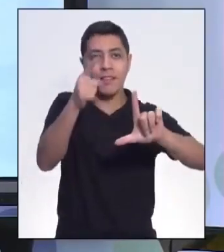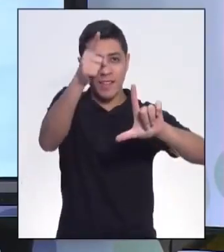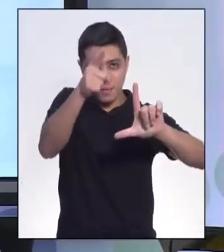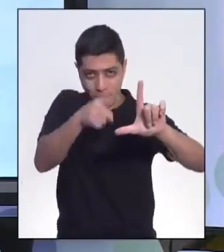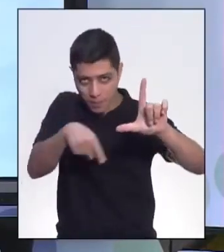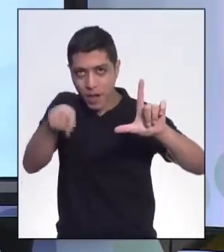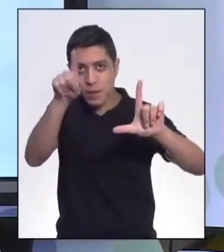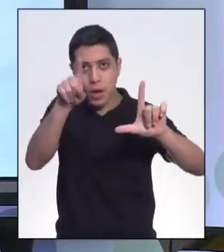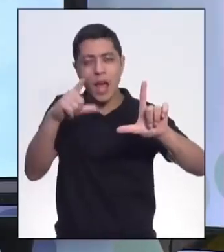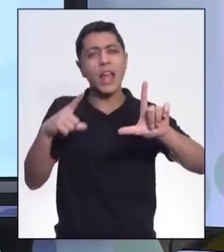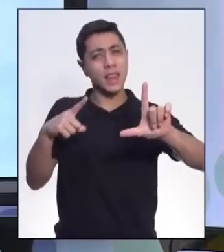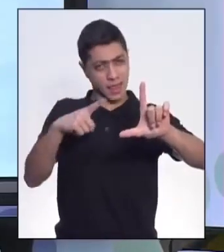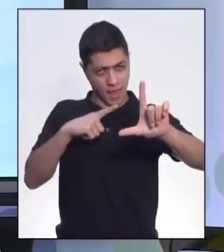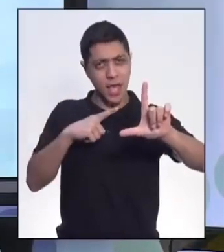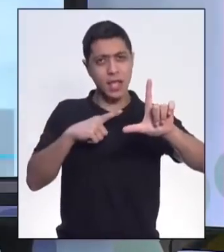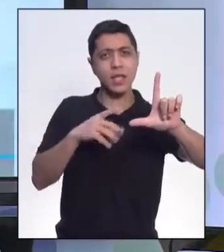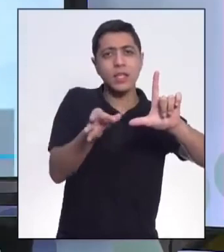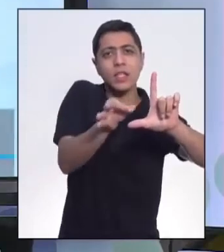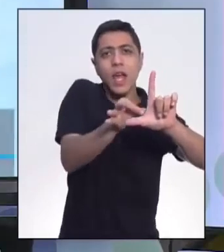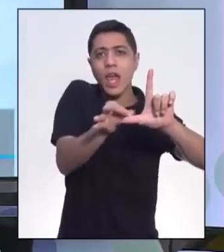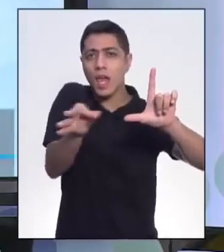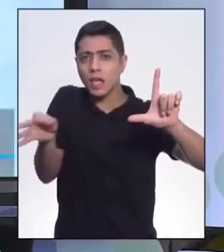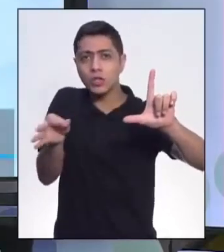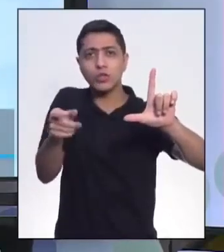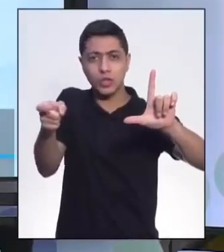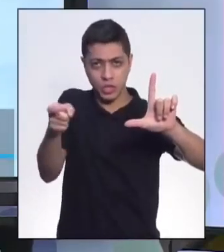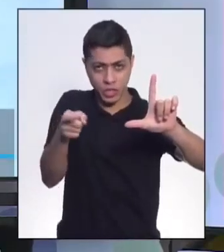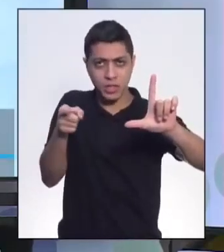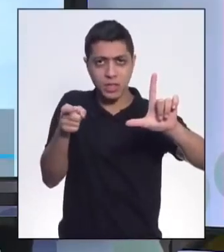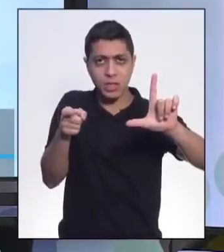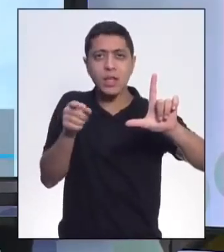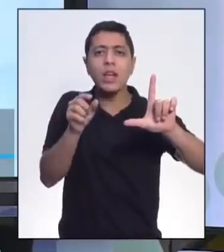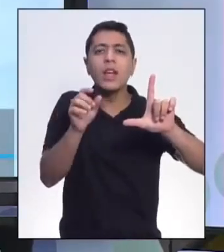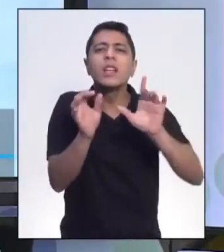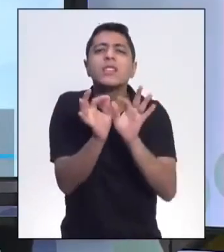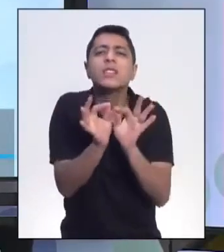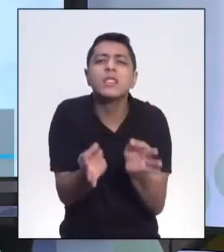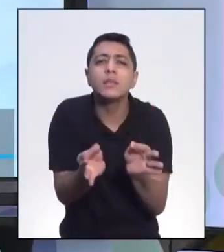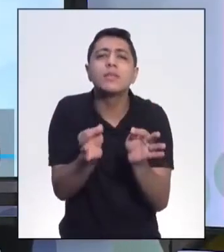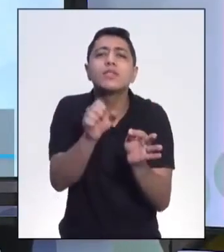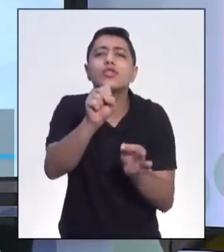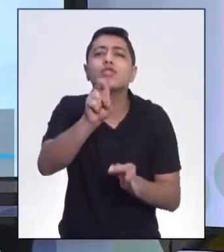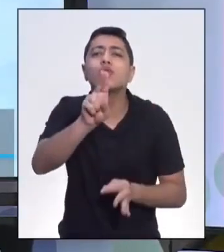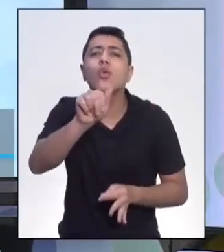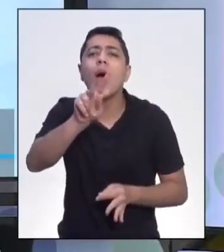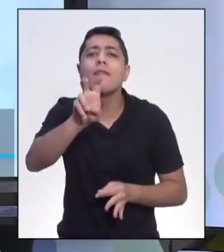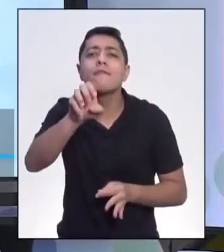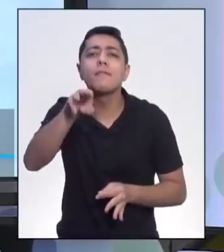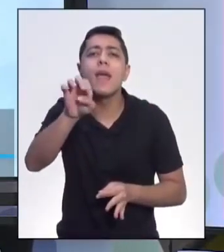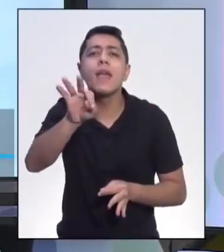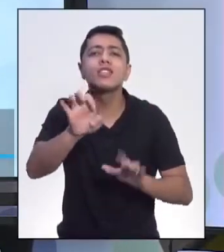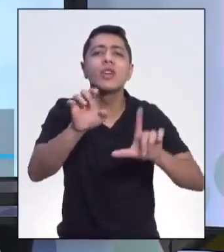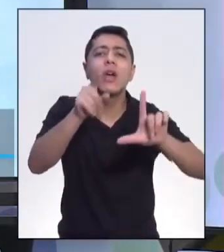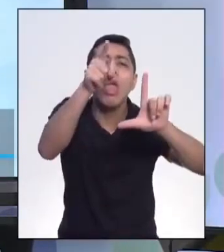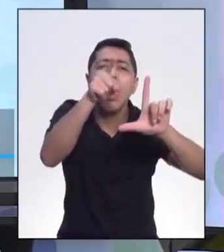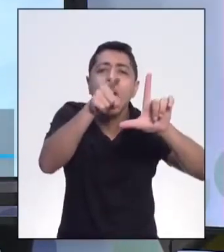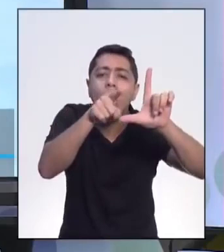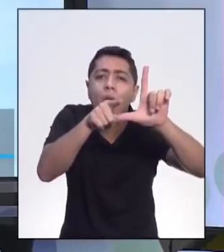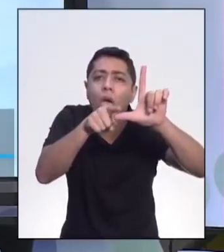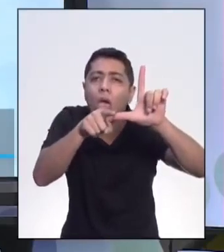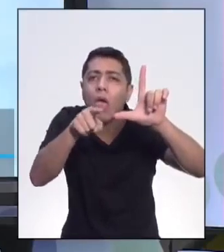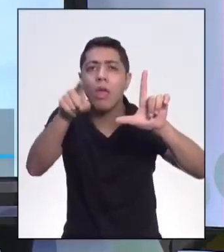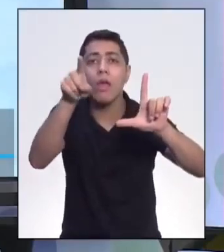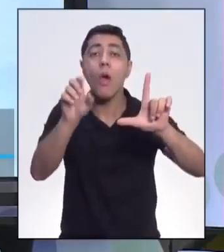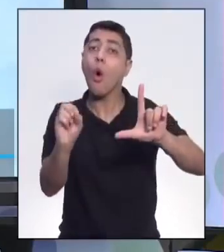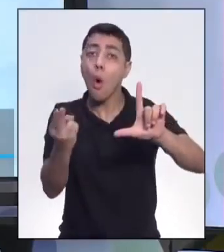x. Então, eu quero saber se ele encosta suavemente no eixo x ou se ele cruza. Então, se ele encostar suavemente, verdadeiro. Se não, é falso. Professora Inês,